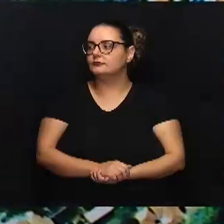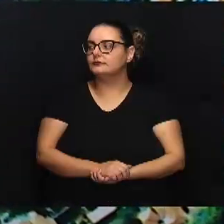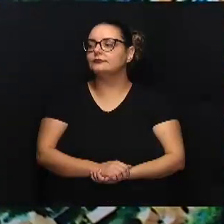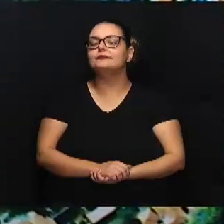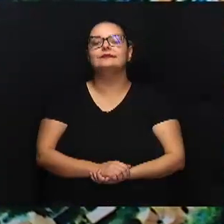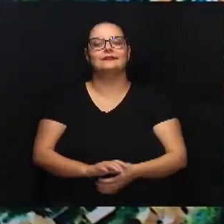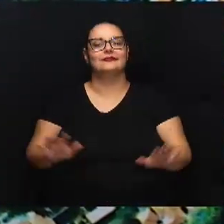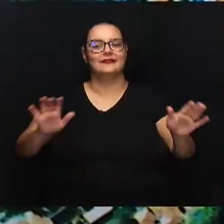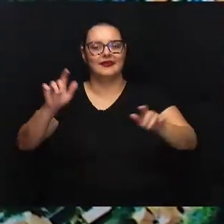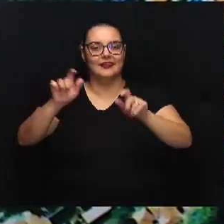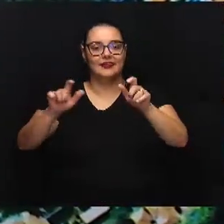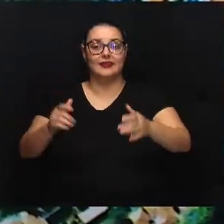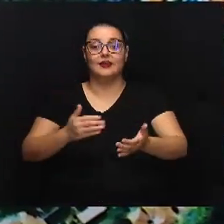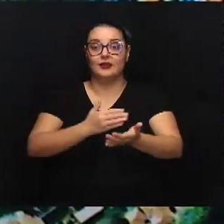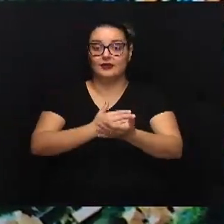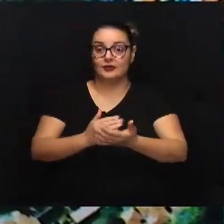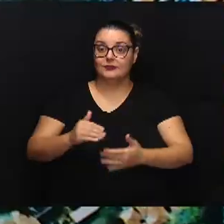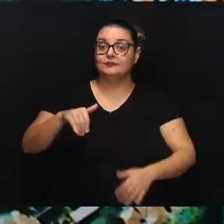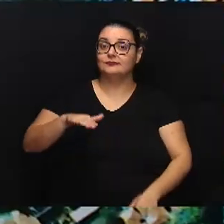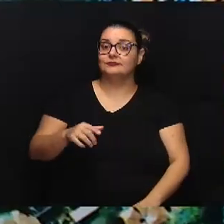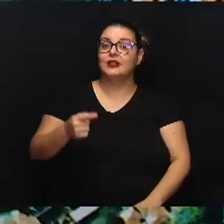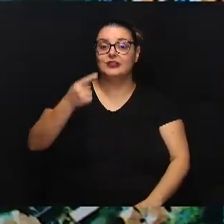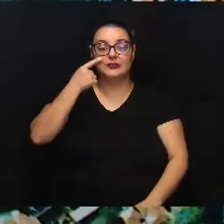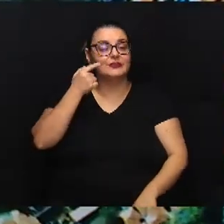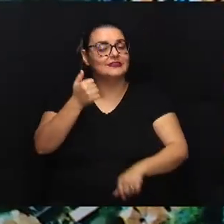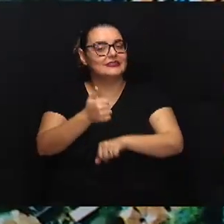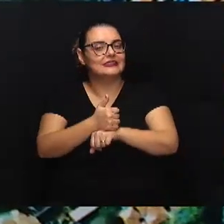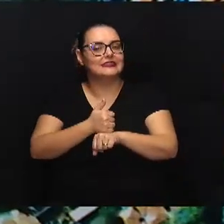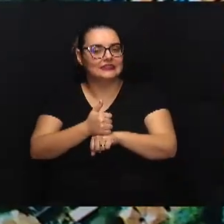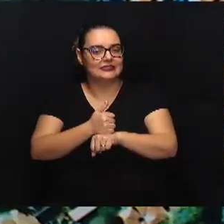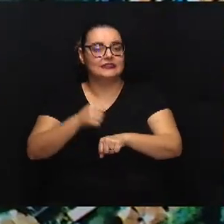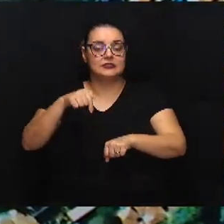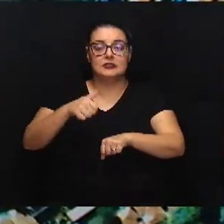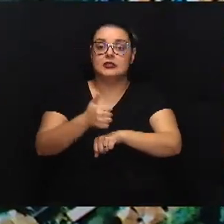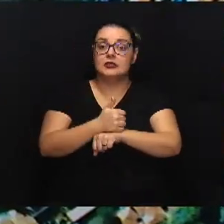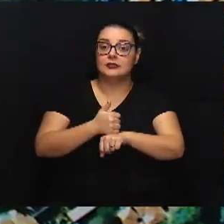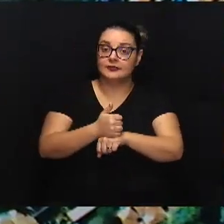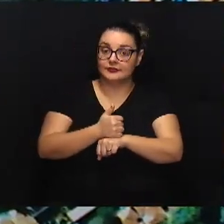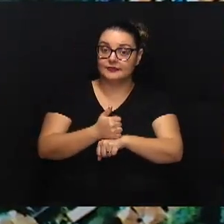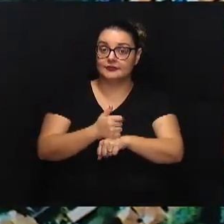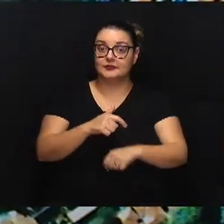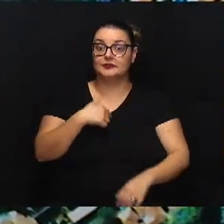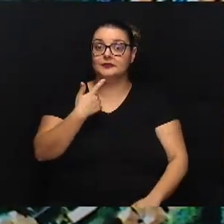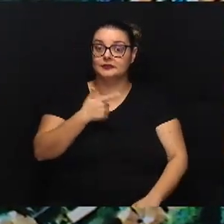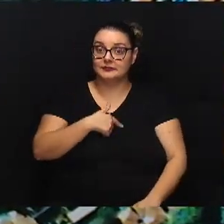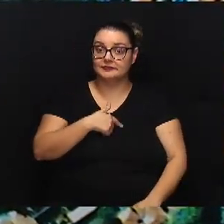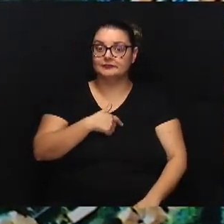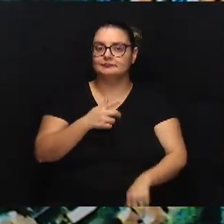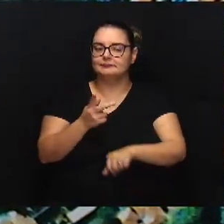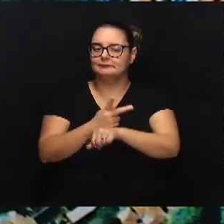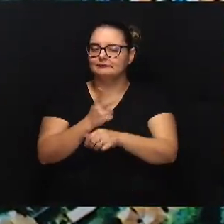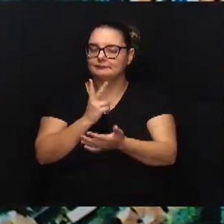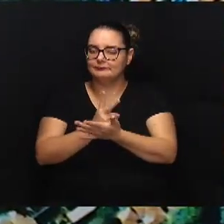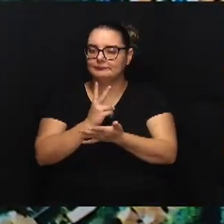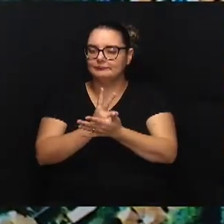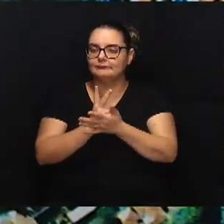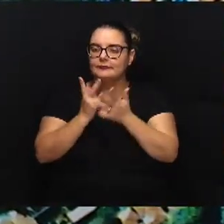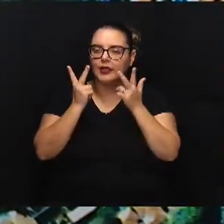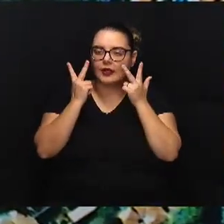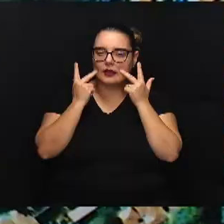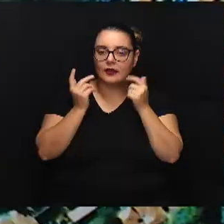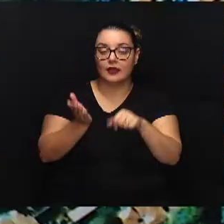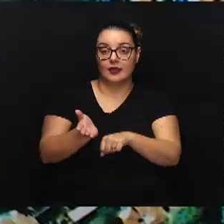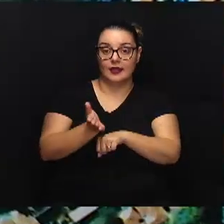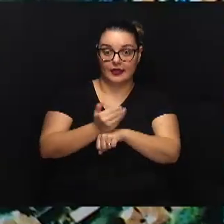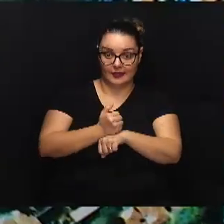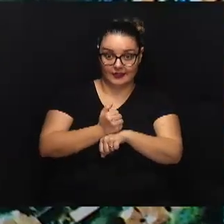Olá, minha gente! Começamos aqui com mais um Se Liga na Profissão, e essa profissão é aquela que a gente recorre normalmente antes